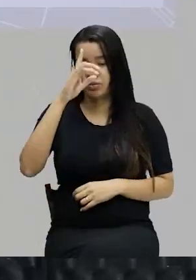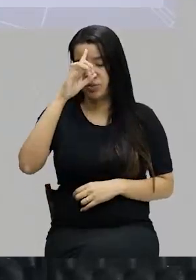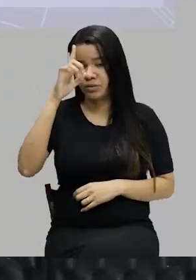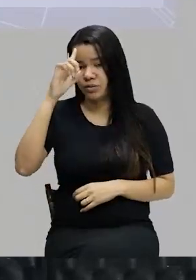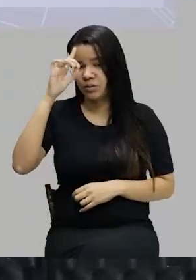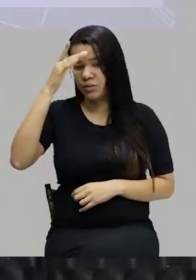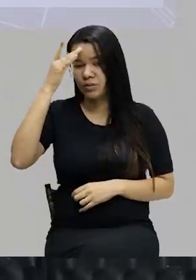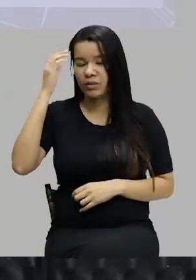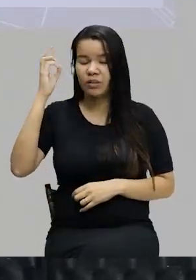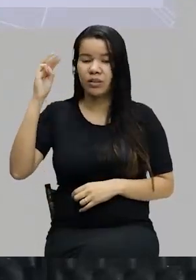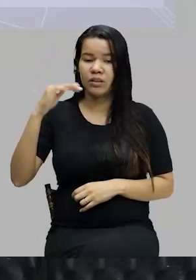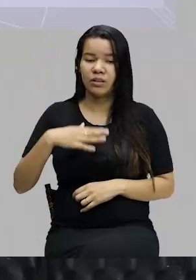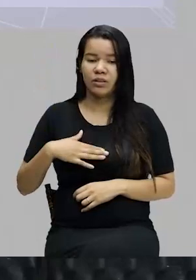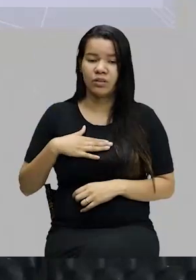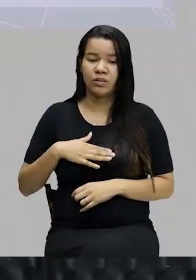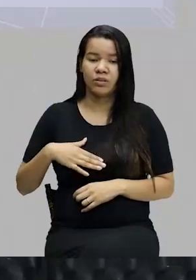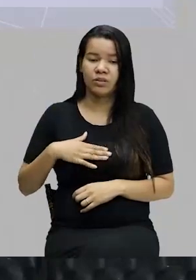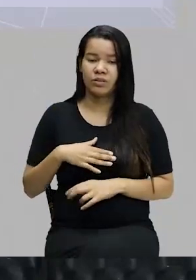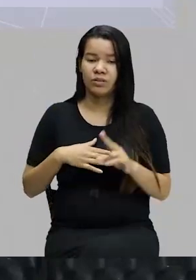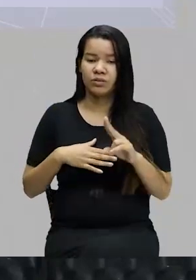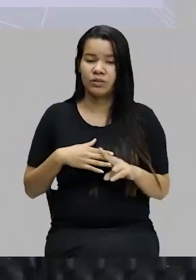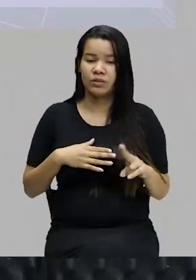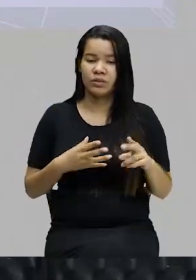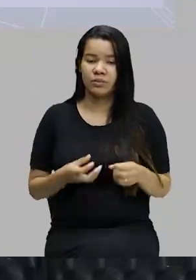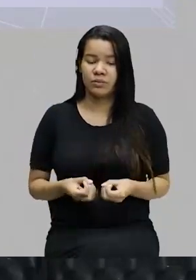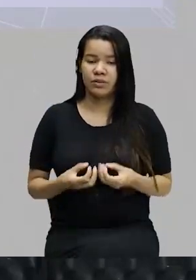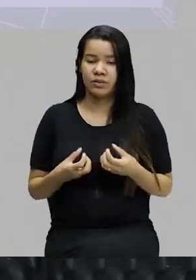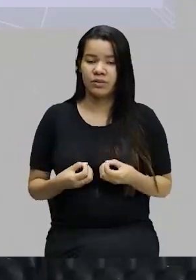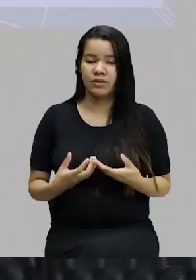gosta de usar essa expressão aí, carpe diem, significa aproveite o dia,